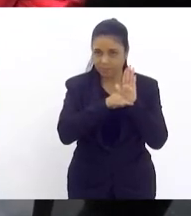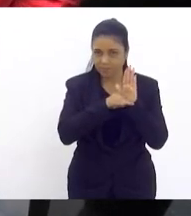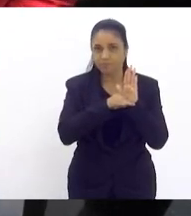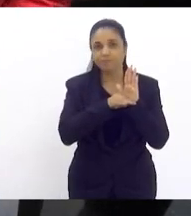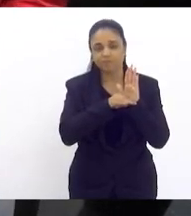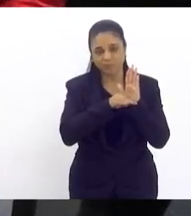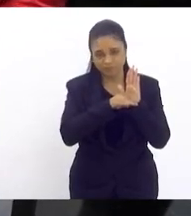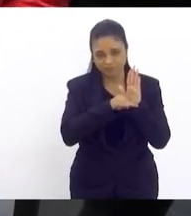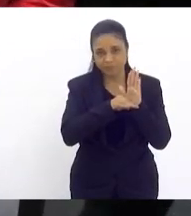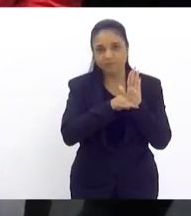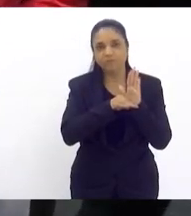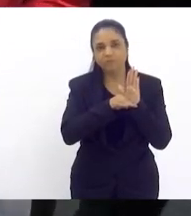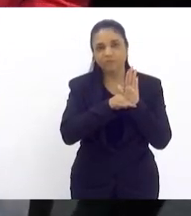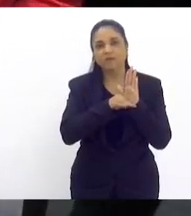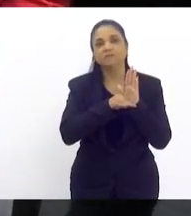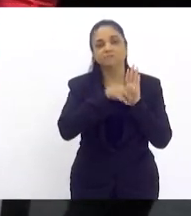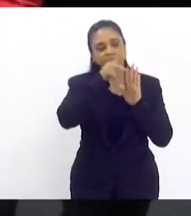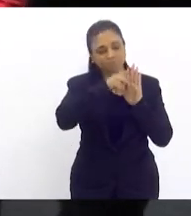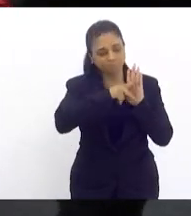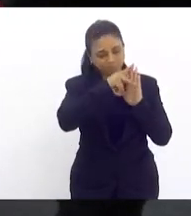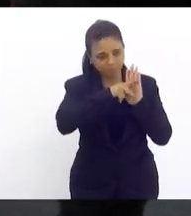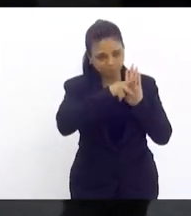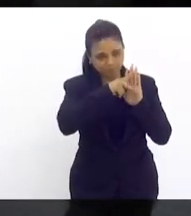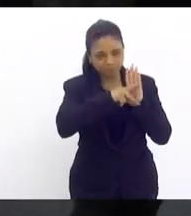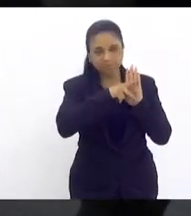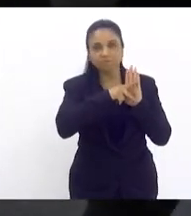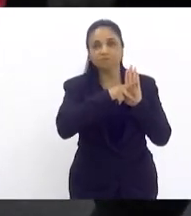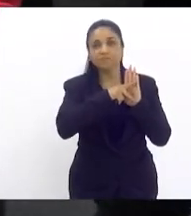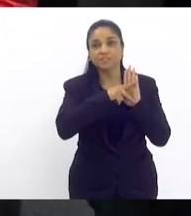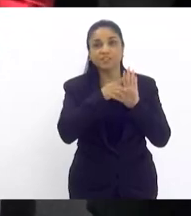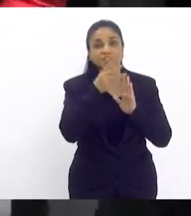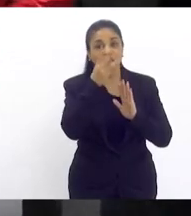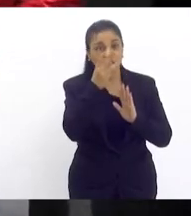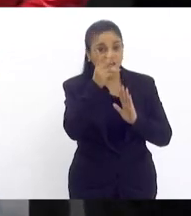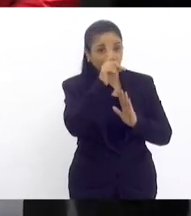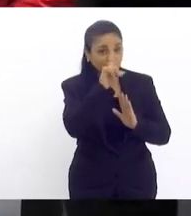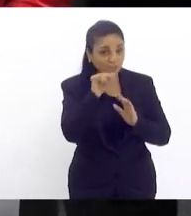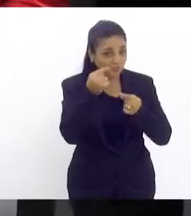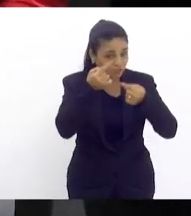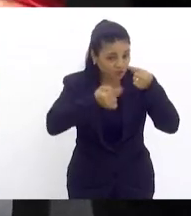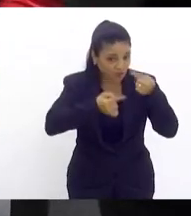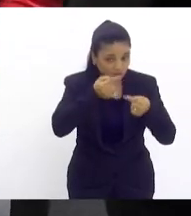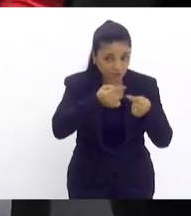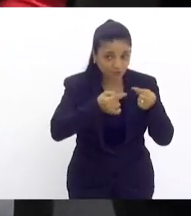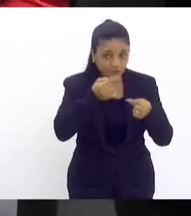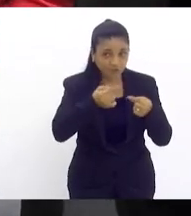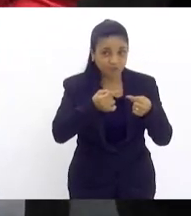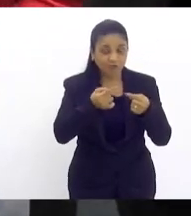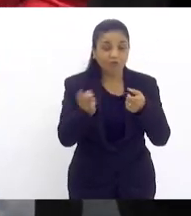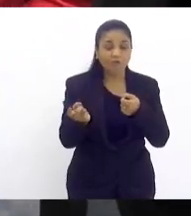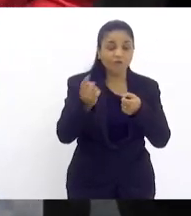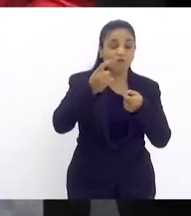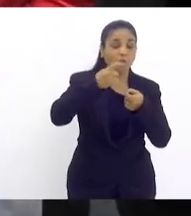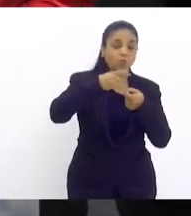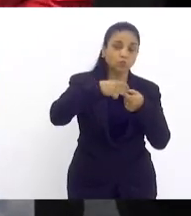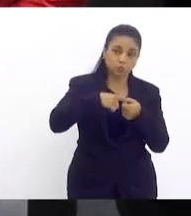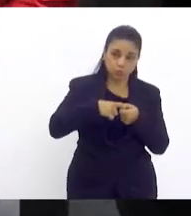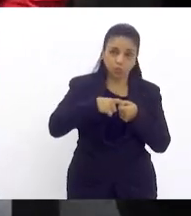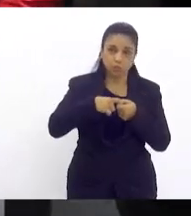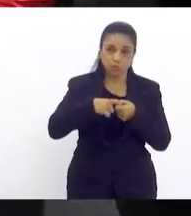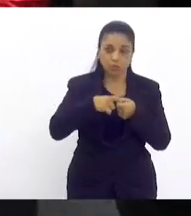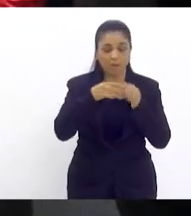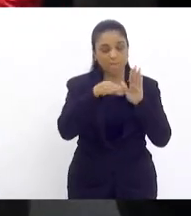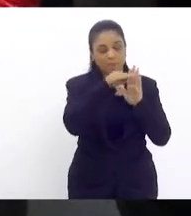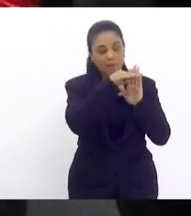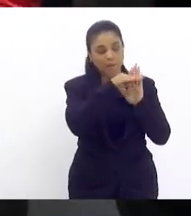Claro para aparecer o seu projeto assim mesmo então ele ficou três dias para discutir agora voltou ele não